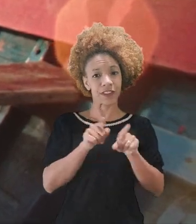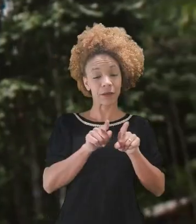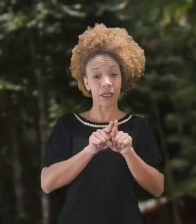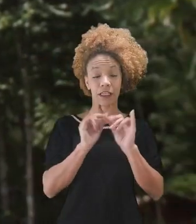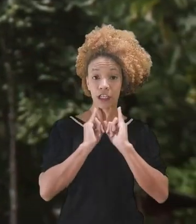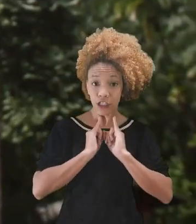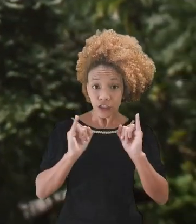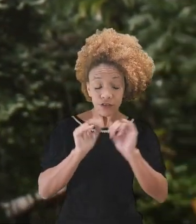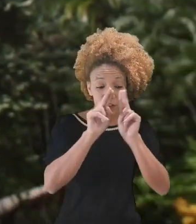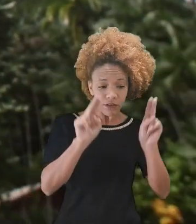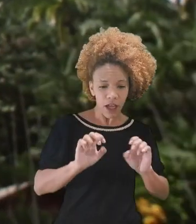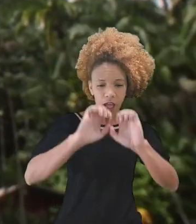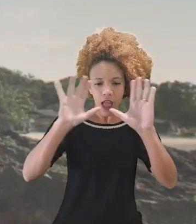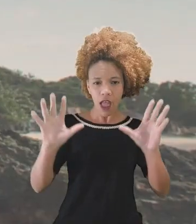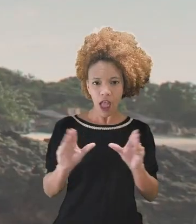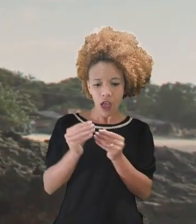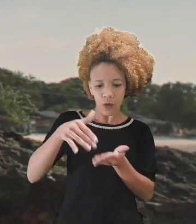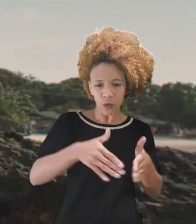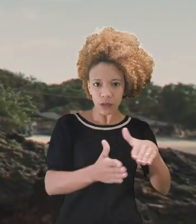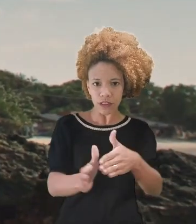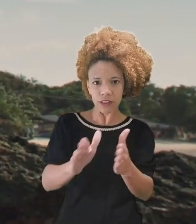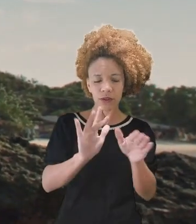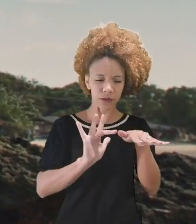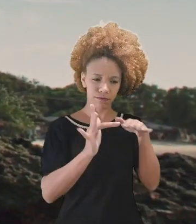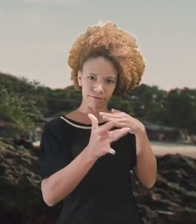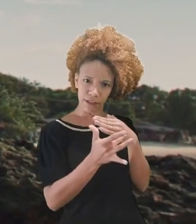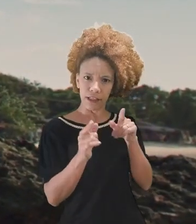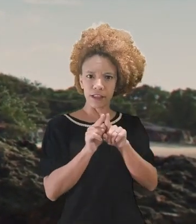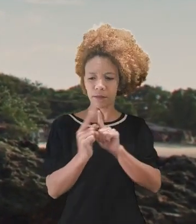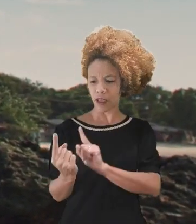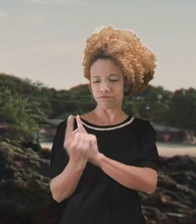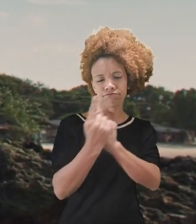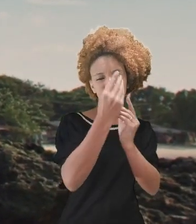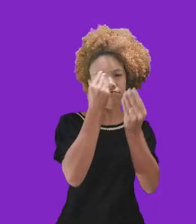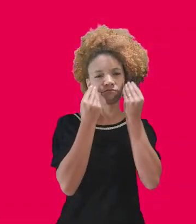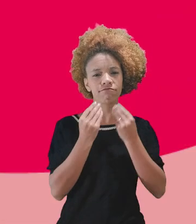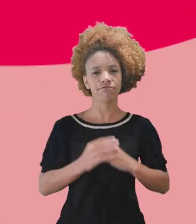Natura Ecos Rios nas suas redes sociais e na sua consultoria de beleza.